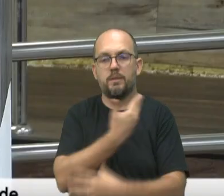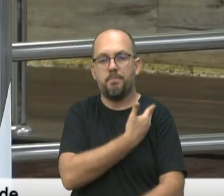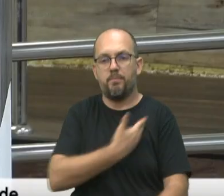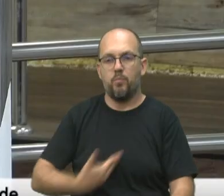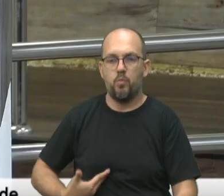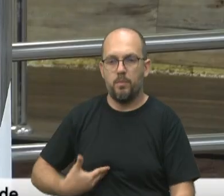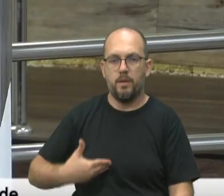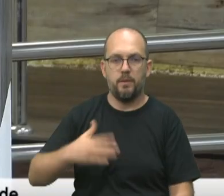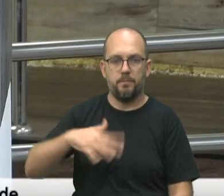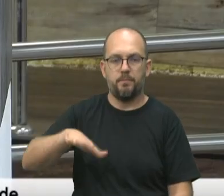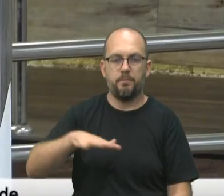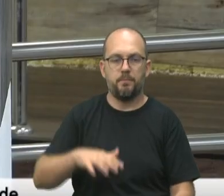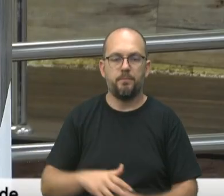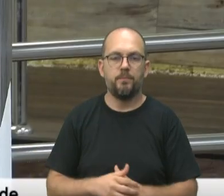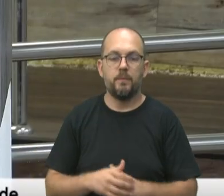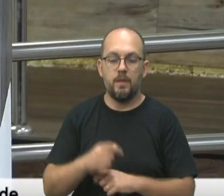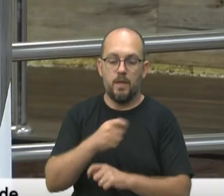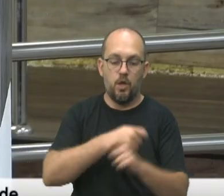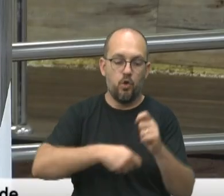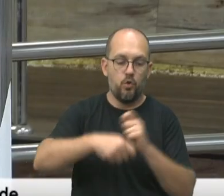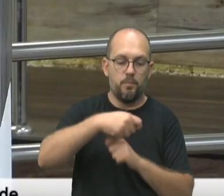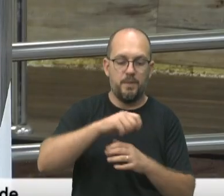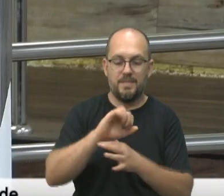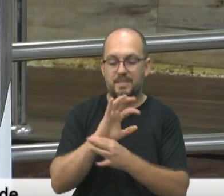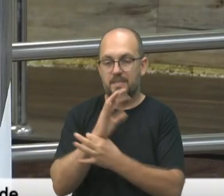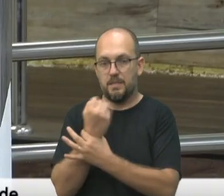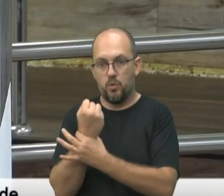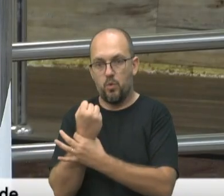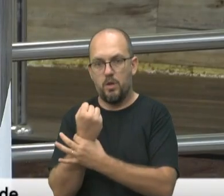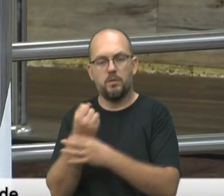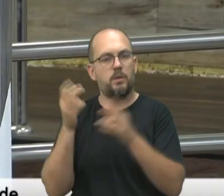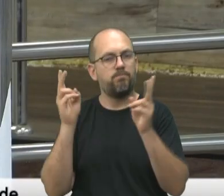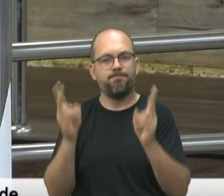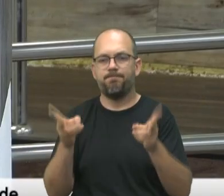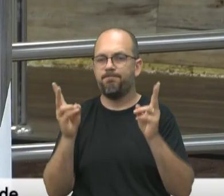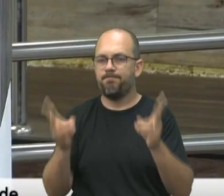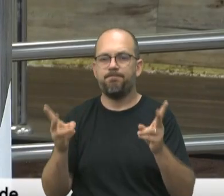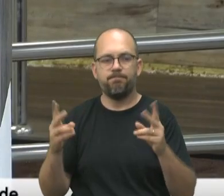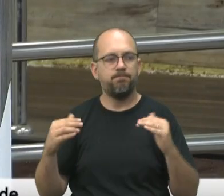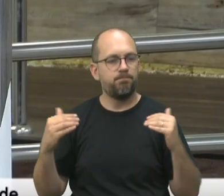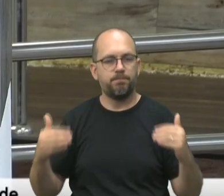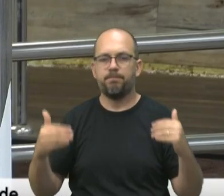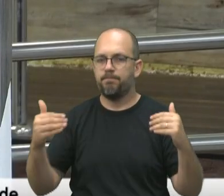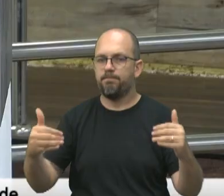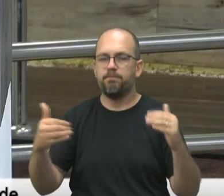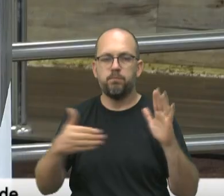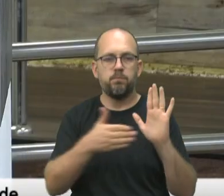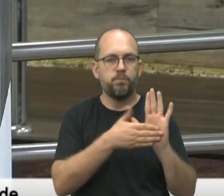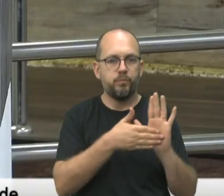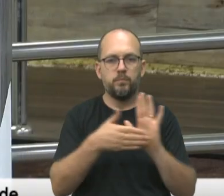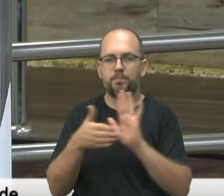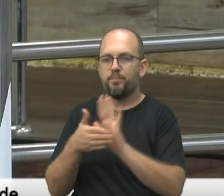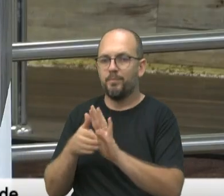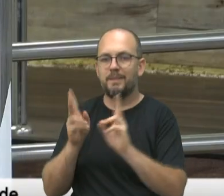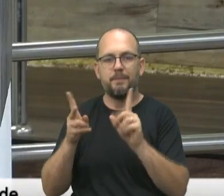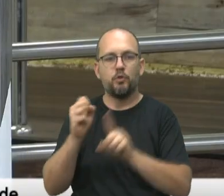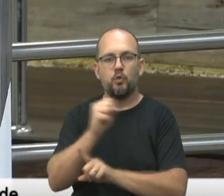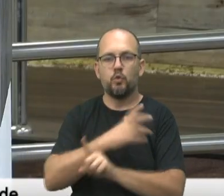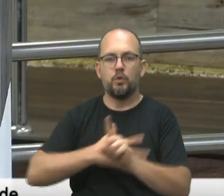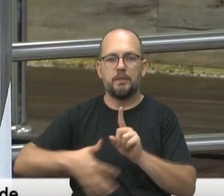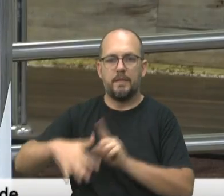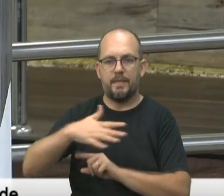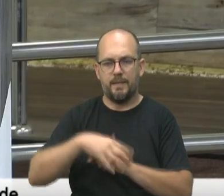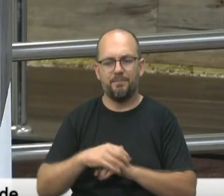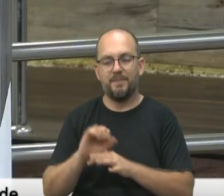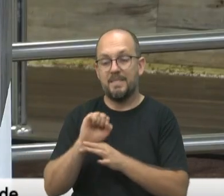que economia e segurança pública é cada vez mais uma pauta que a sociedade traz.